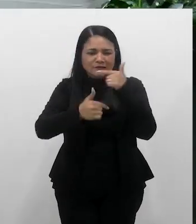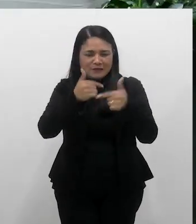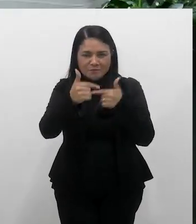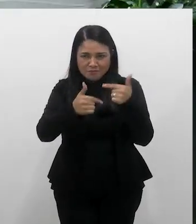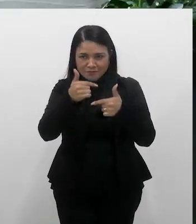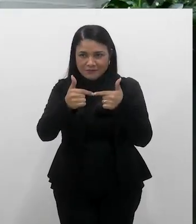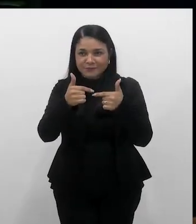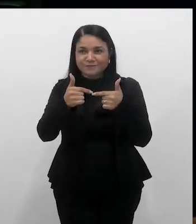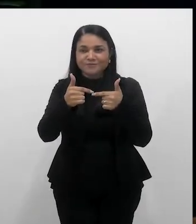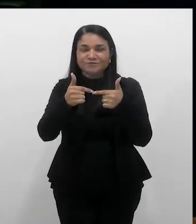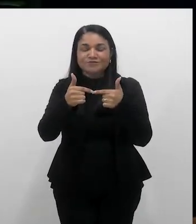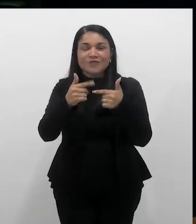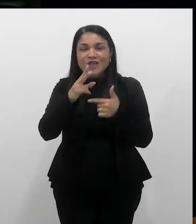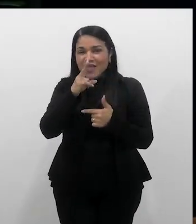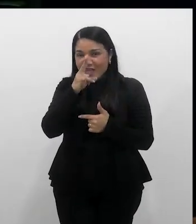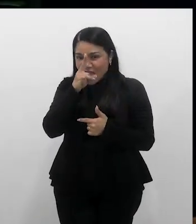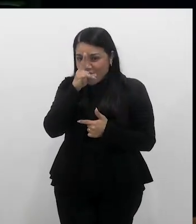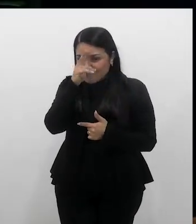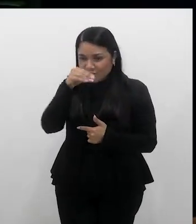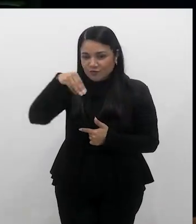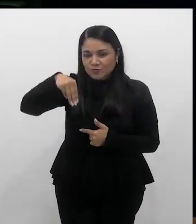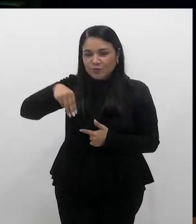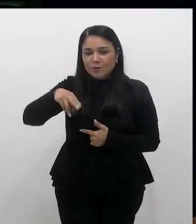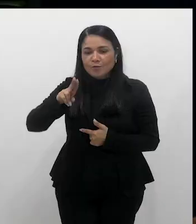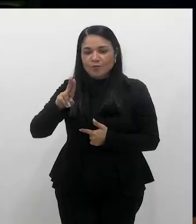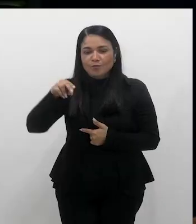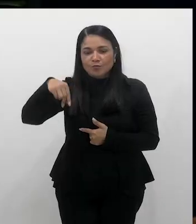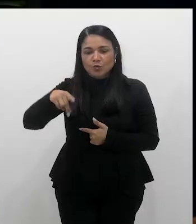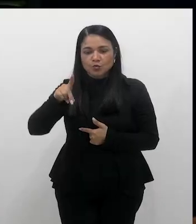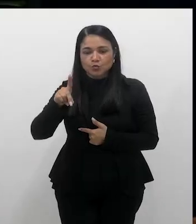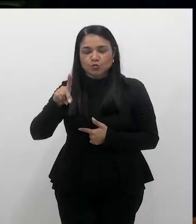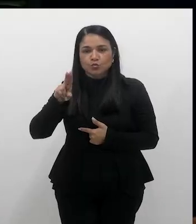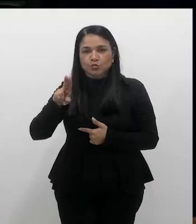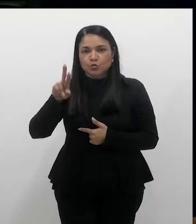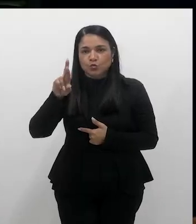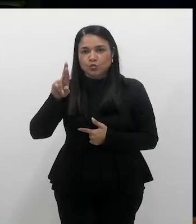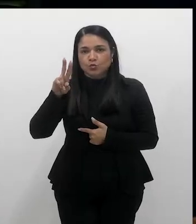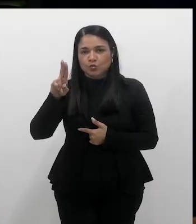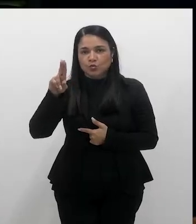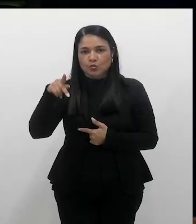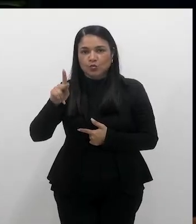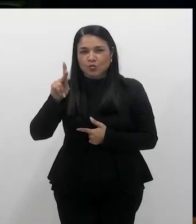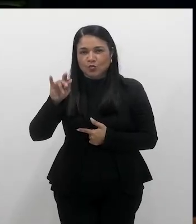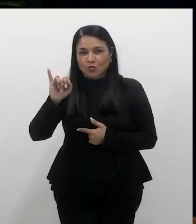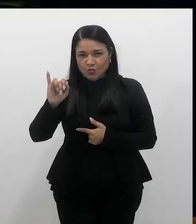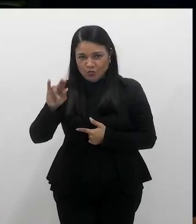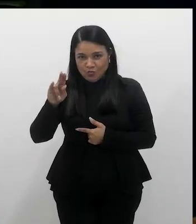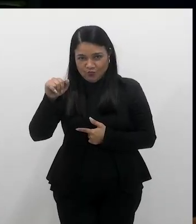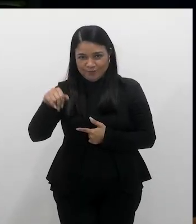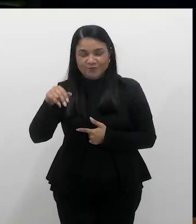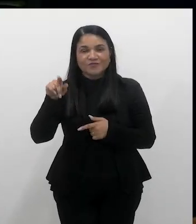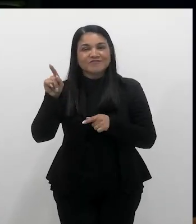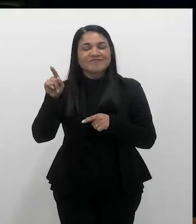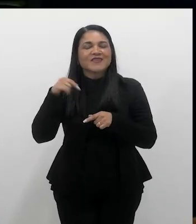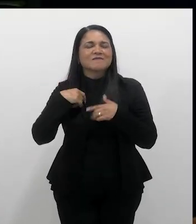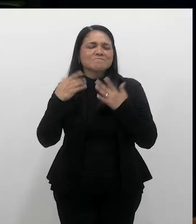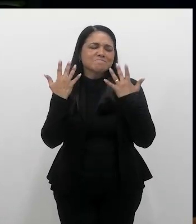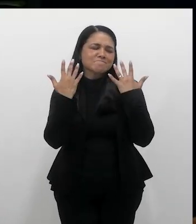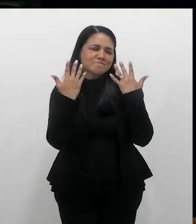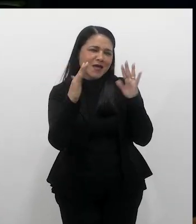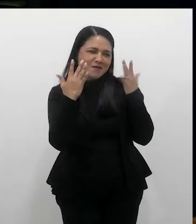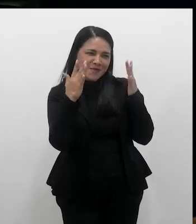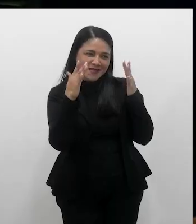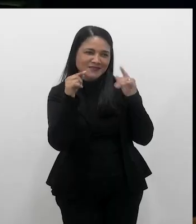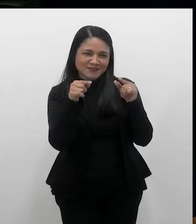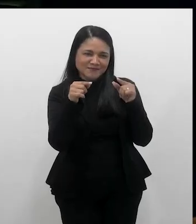Exato, porque é a força dos Munduruku sendo trazidas para a cena, né? Eu acho que isso é muito importante. É isso,